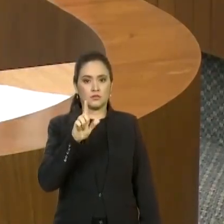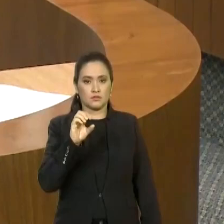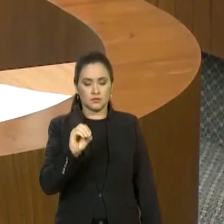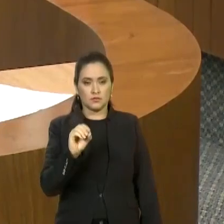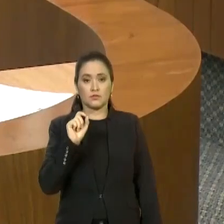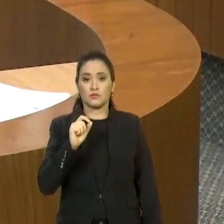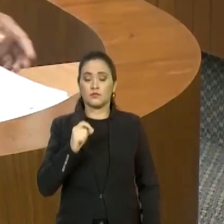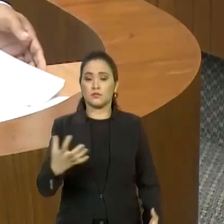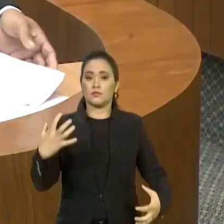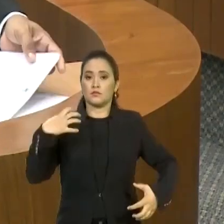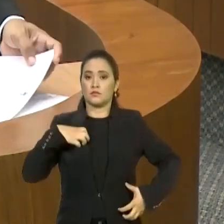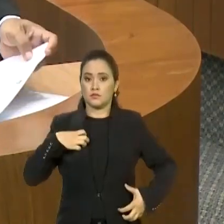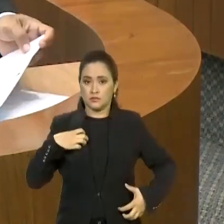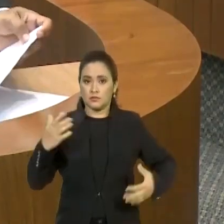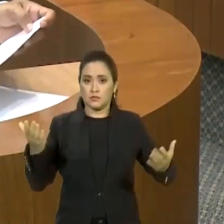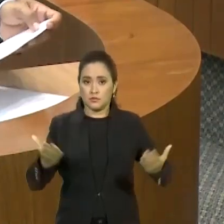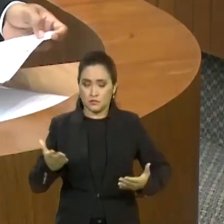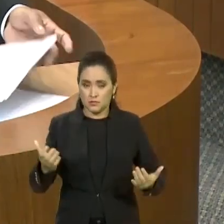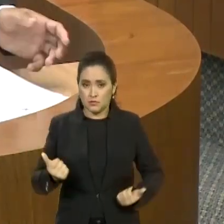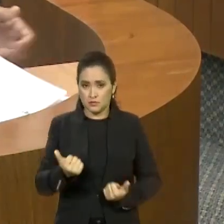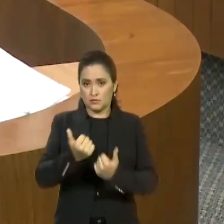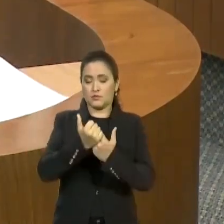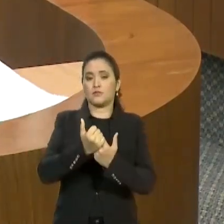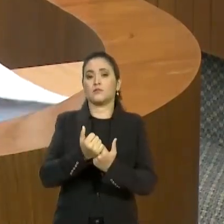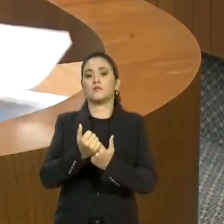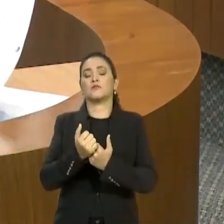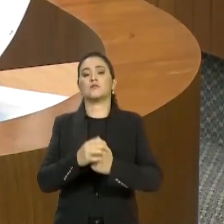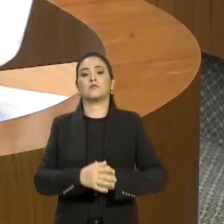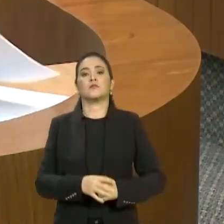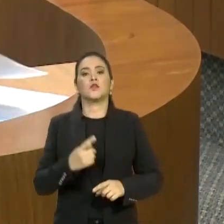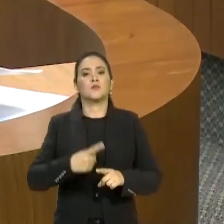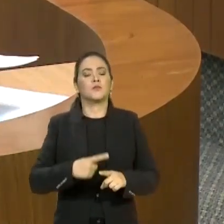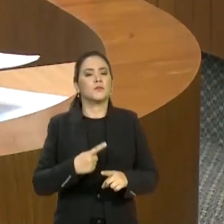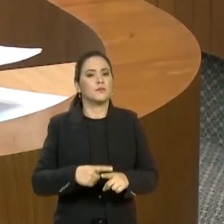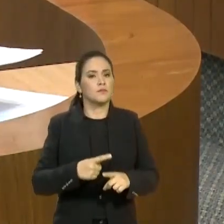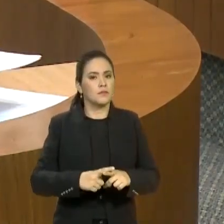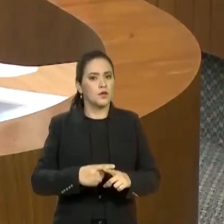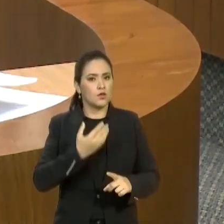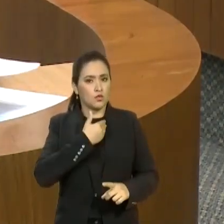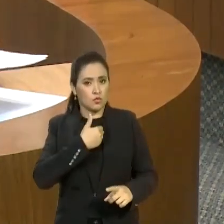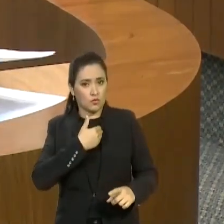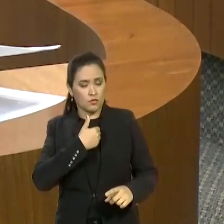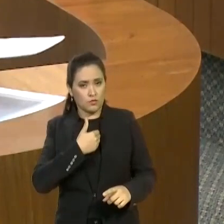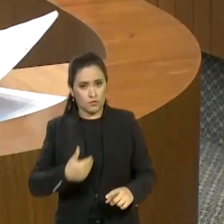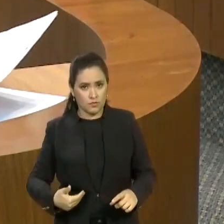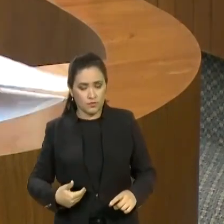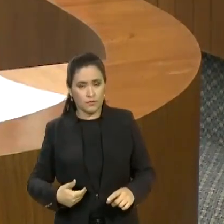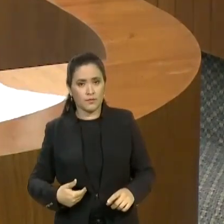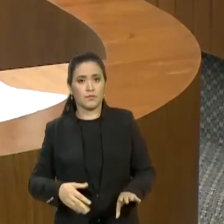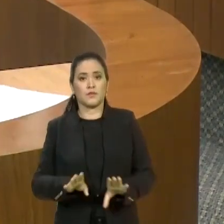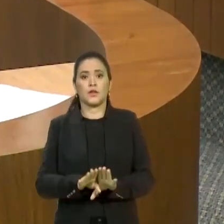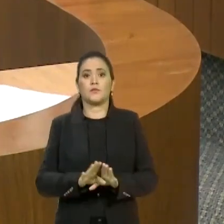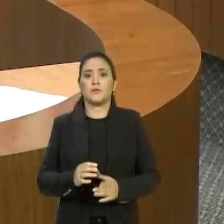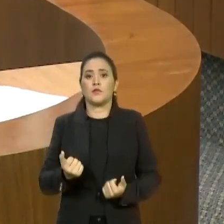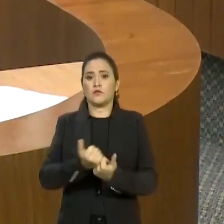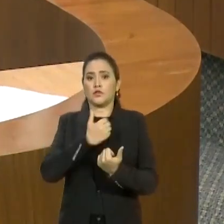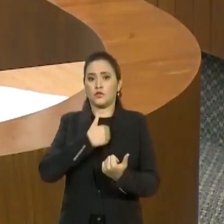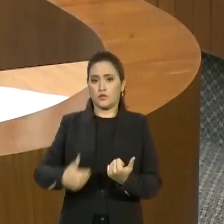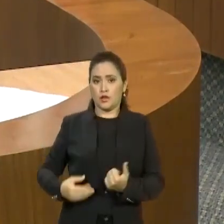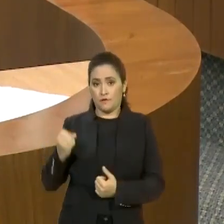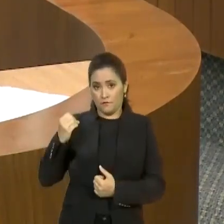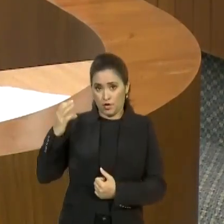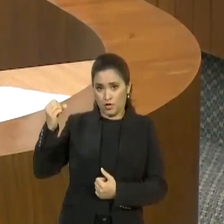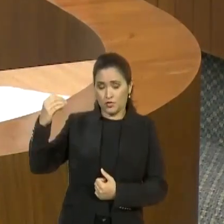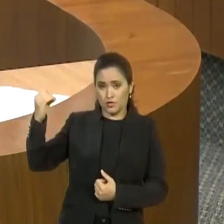da Assembleia em decorrência da viagem do governador do Estado e do vice-governador, e a nossa presidente,